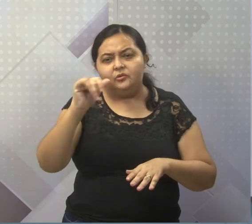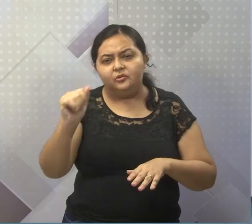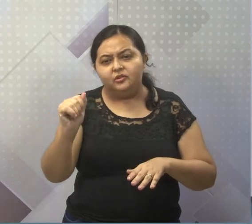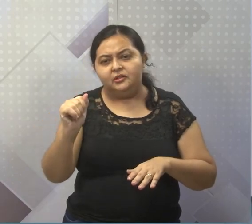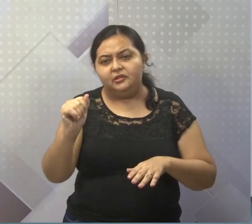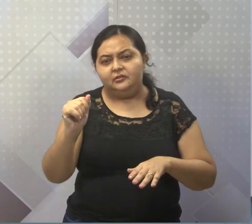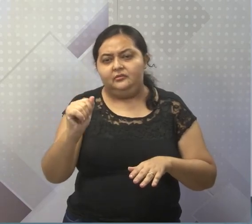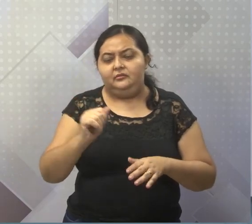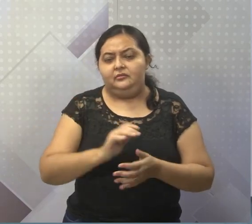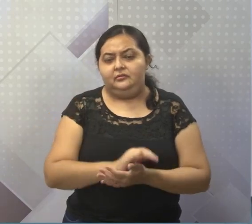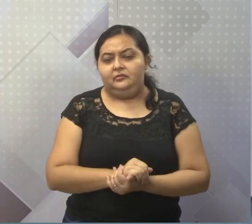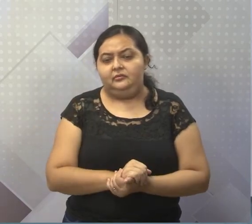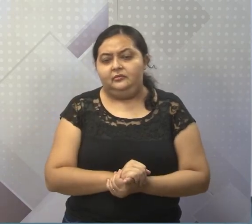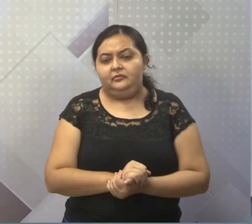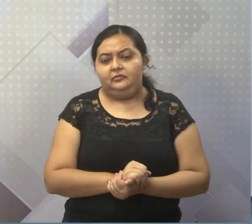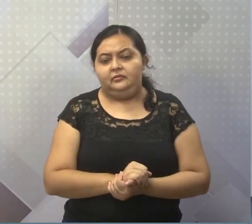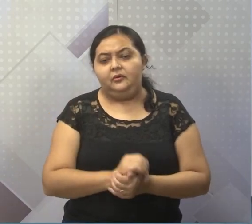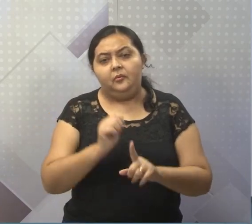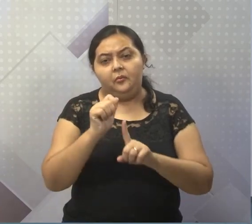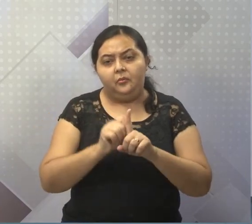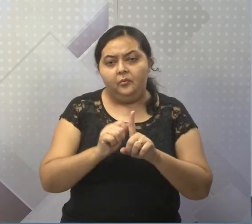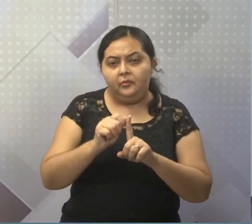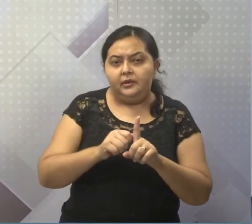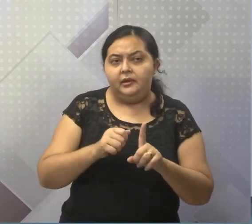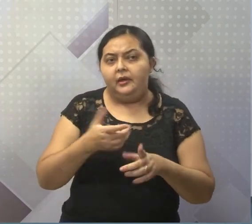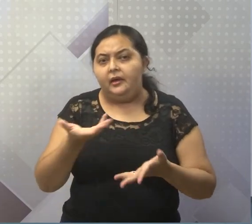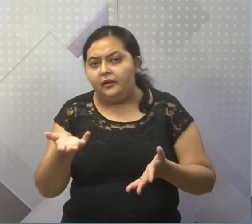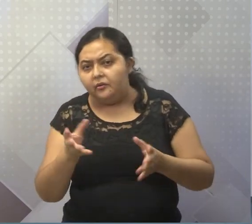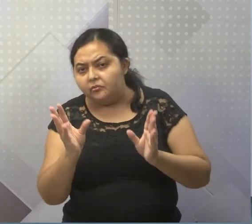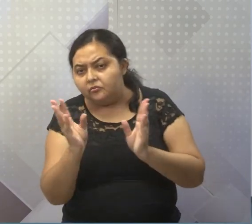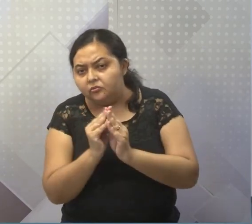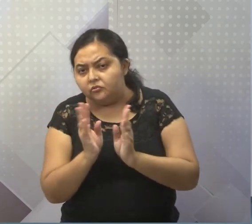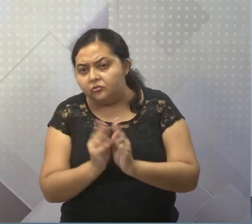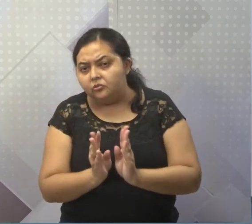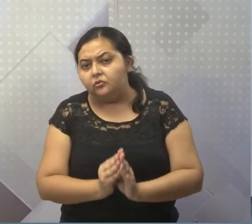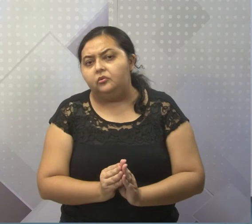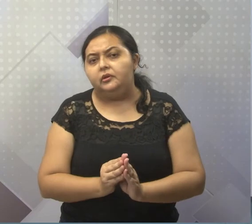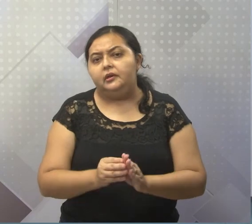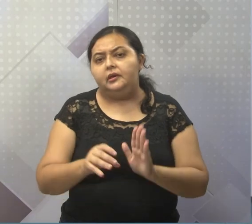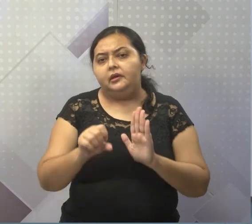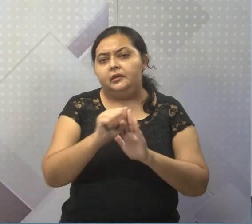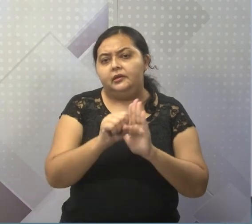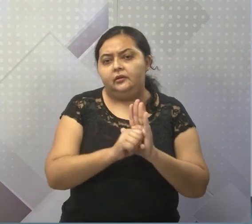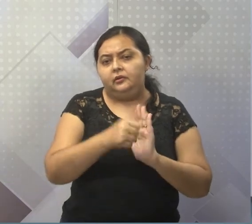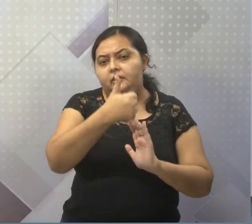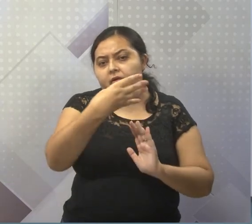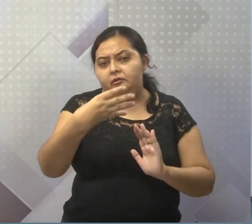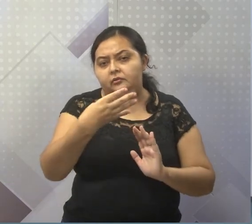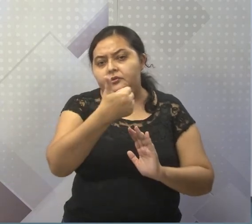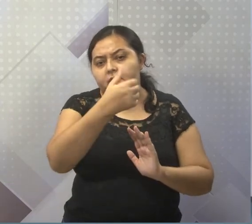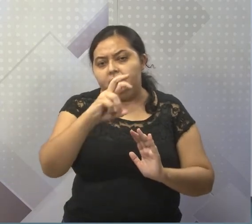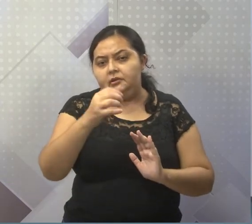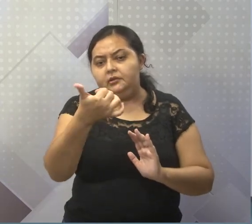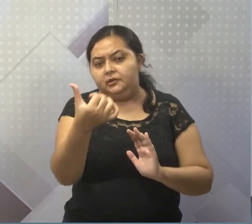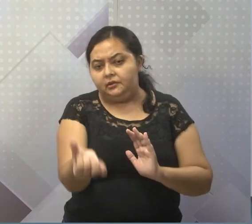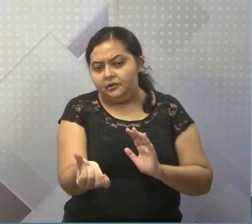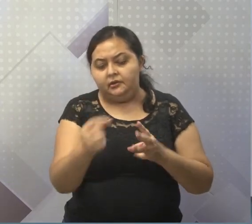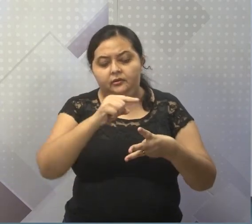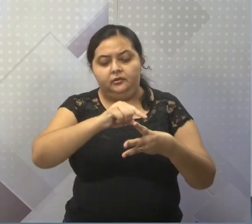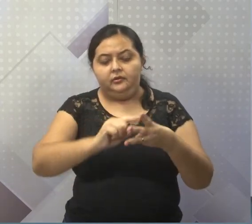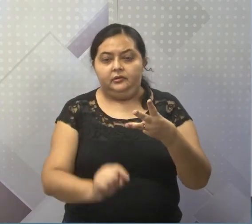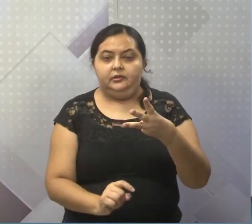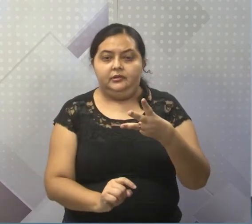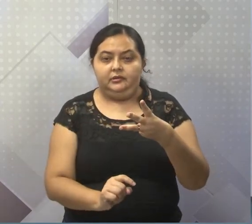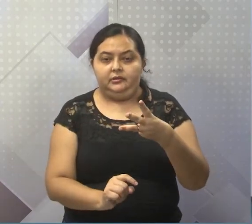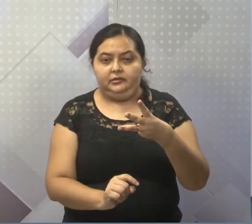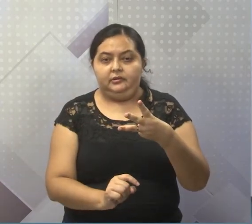vocês aqui eu dei limitei século 15 e 16 e 14 15 16 Então se esses três pontos porque quando a gente